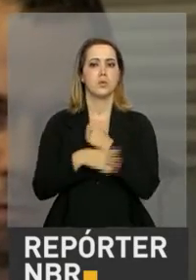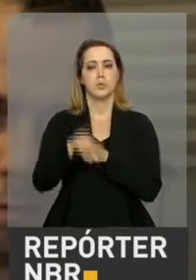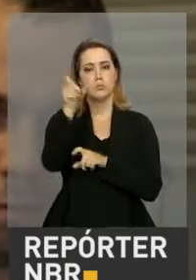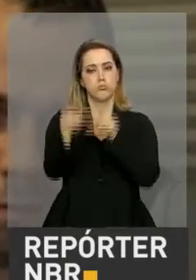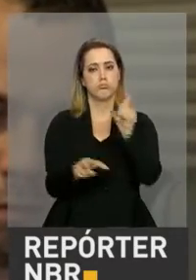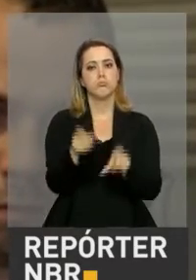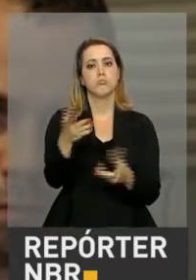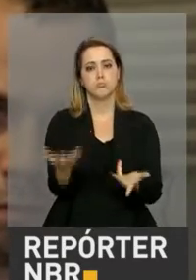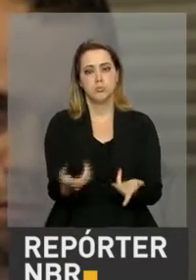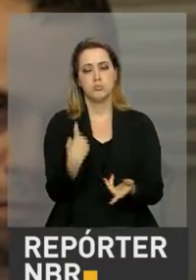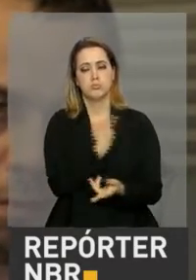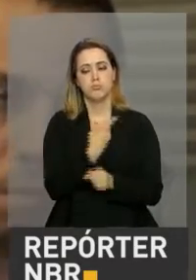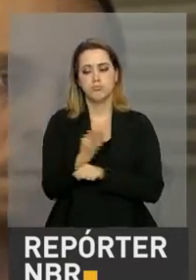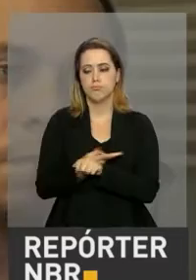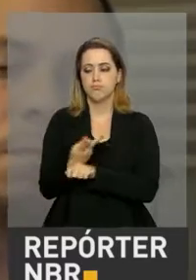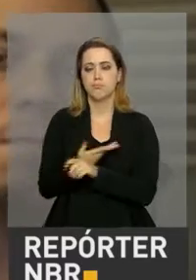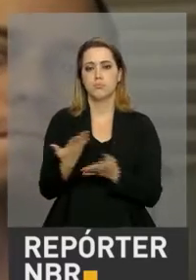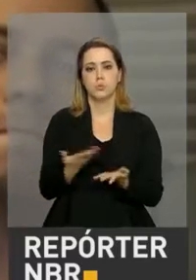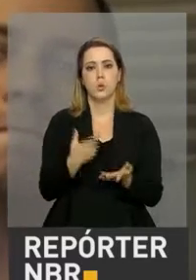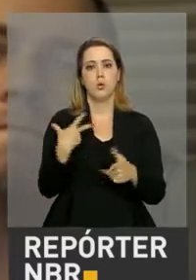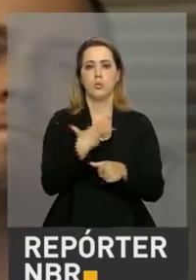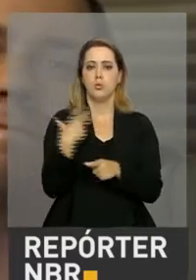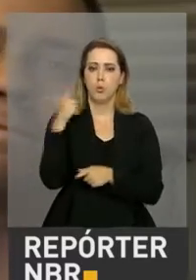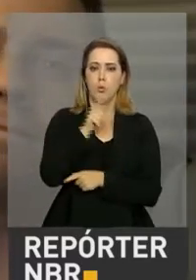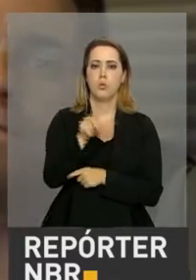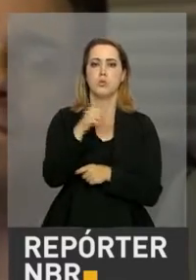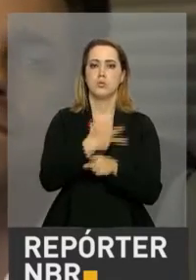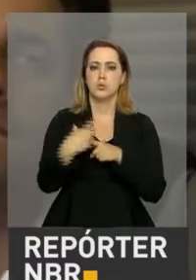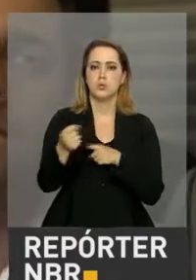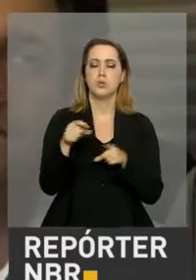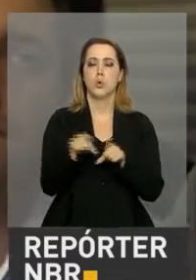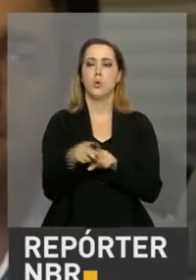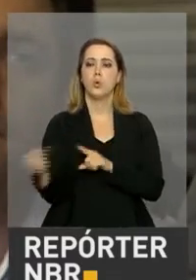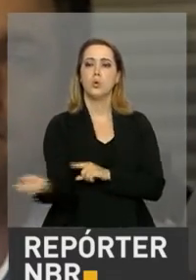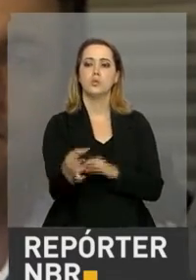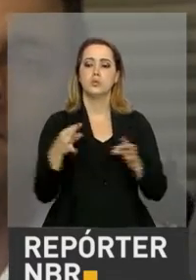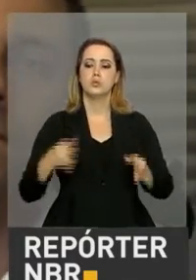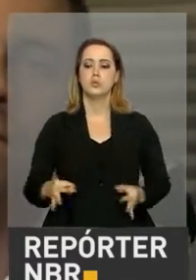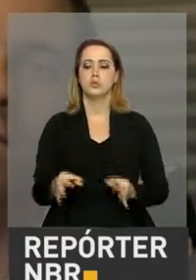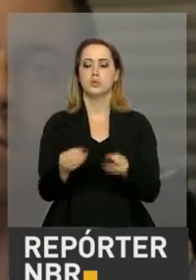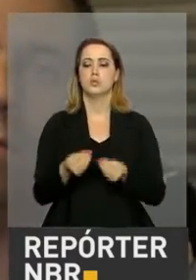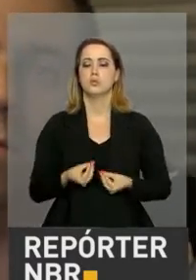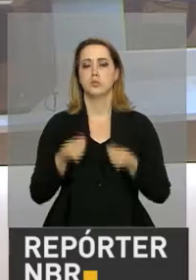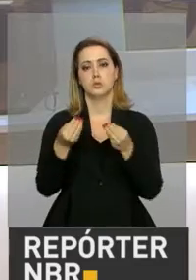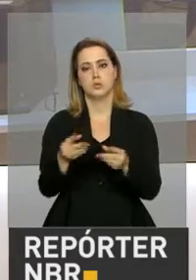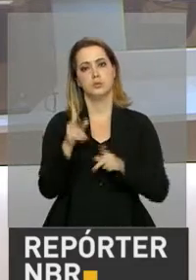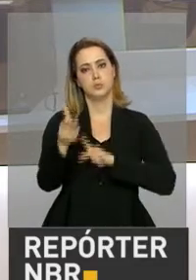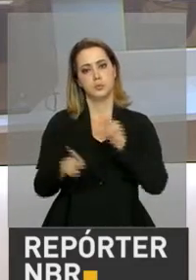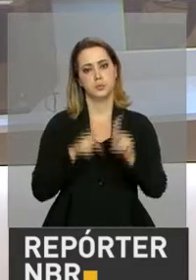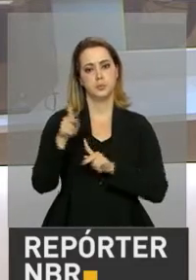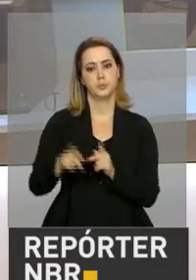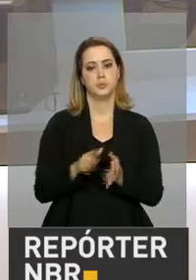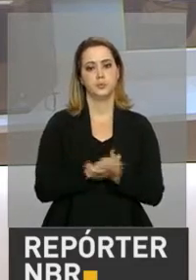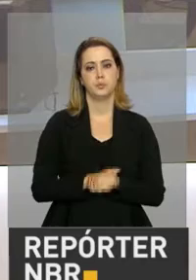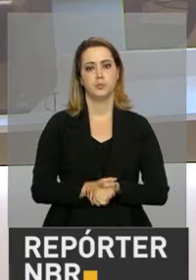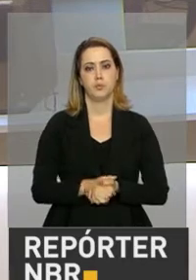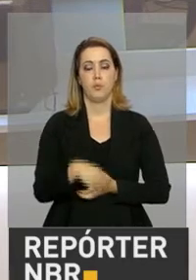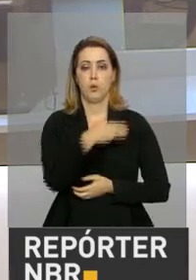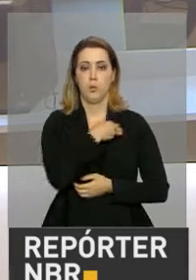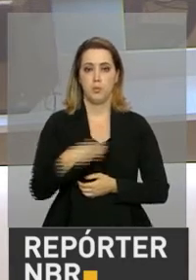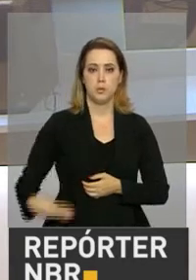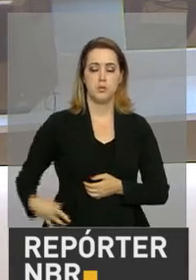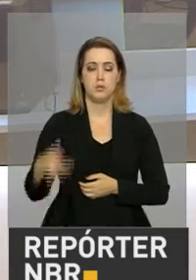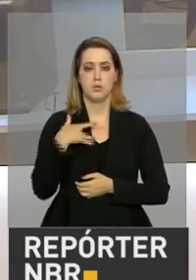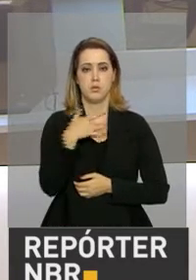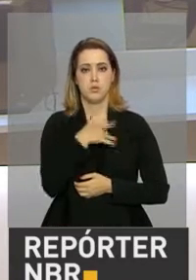nossa e nós esperamos sim que novas tecnologias sejam aprovados se colocar à disposição da população o ministro da saúde falou